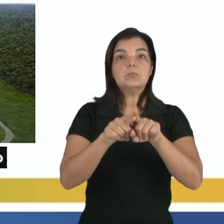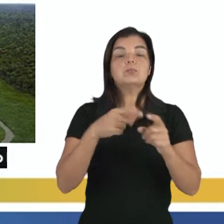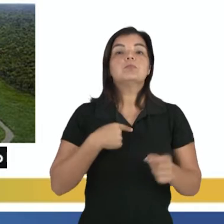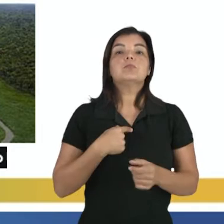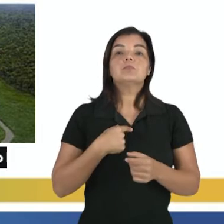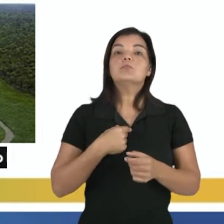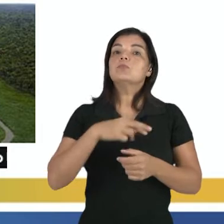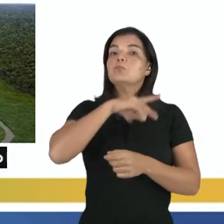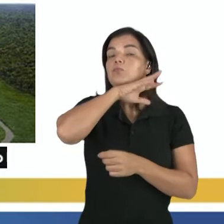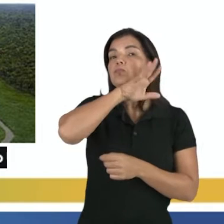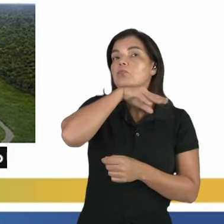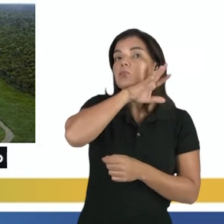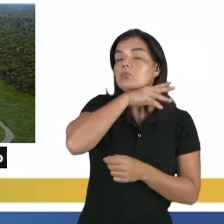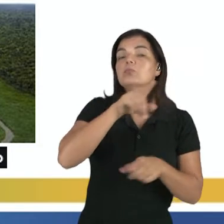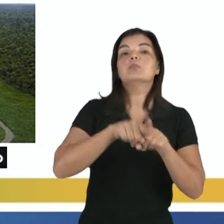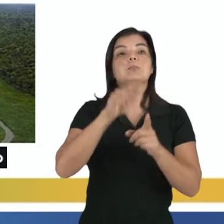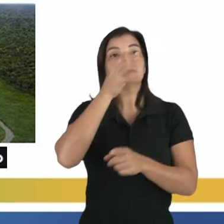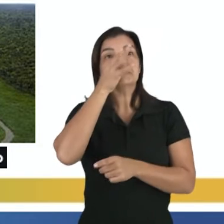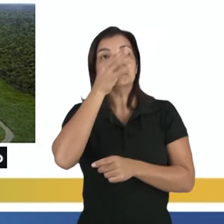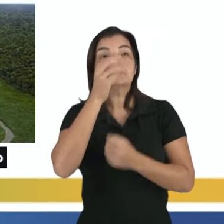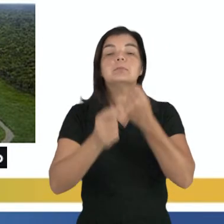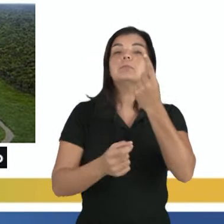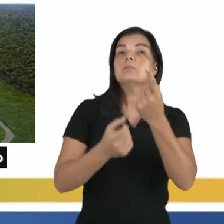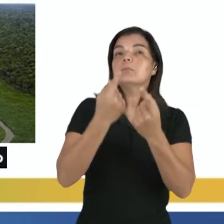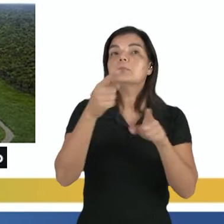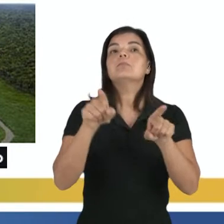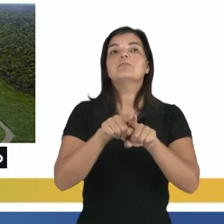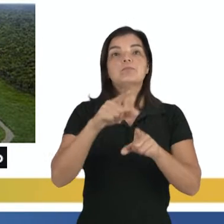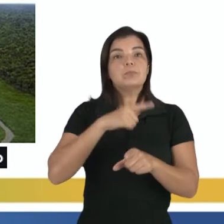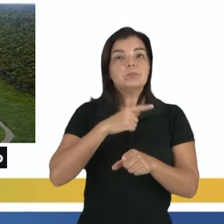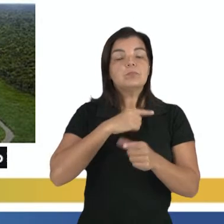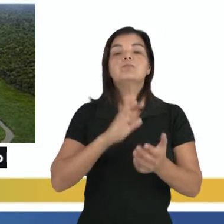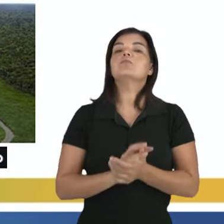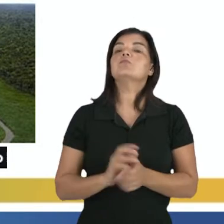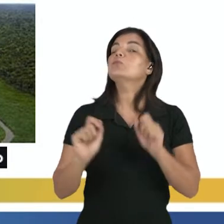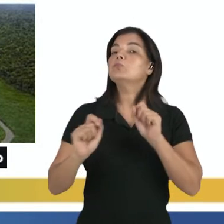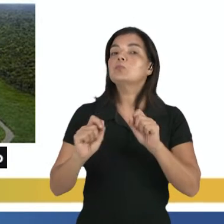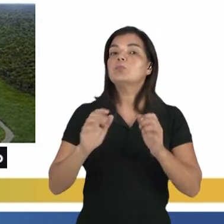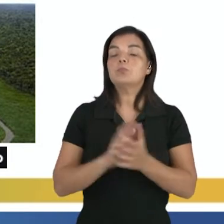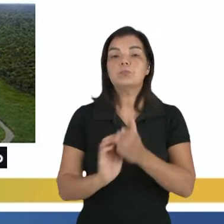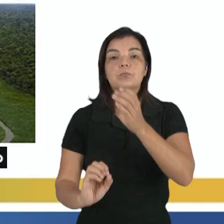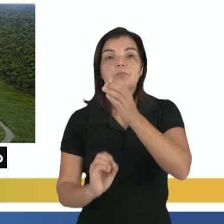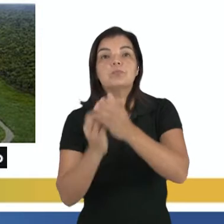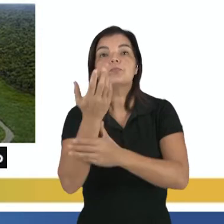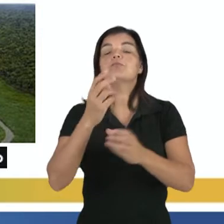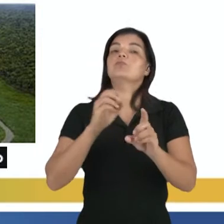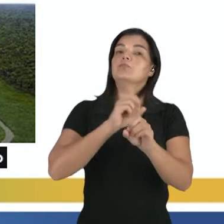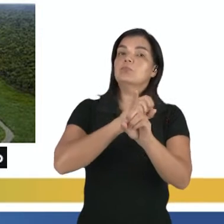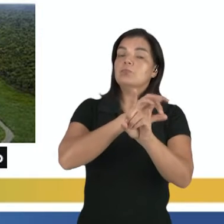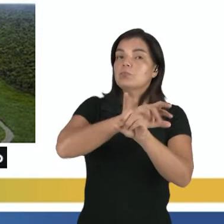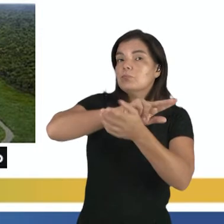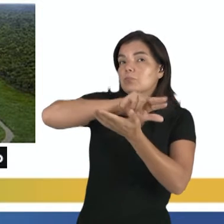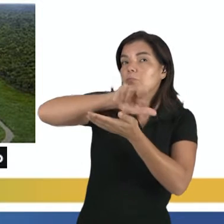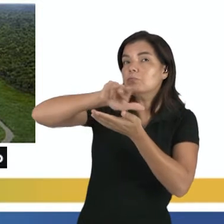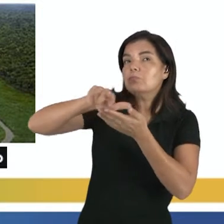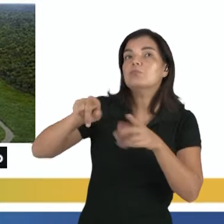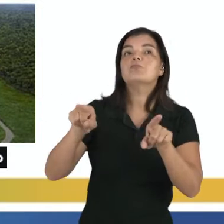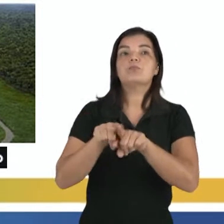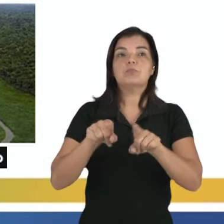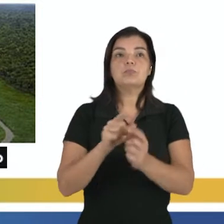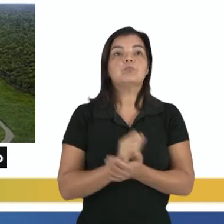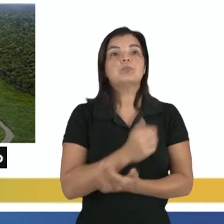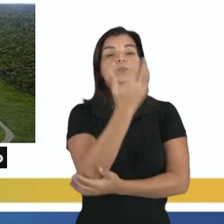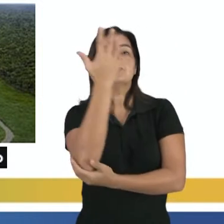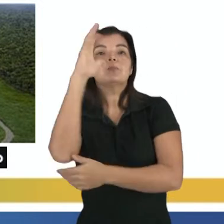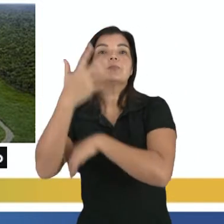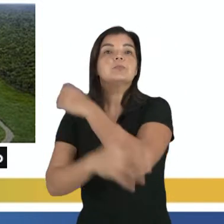abriga espécies raras de fauna e flora e que possuem uma grande biodiversidade. Temos também as florestas nacionais, com o